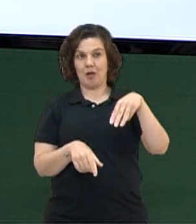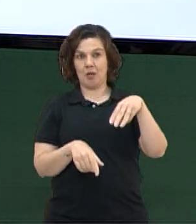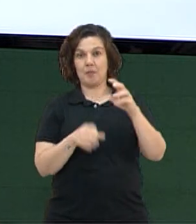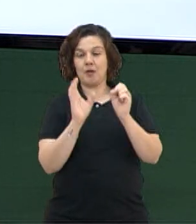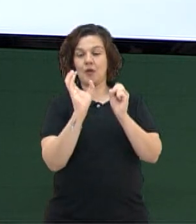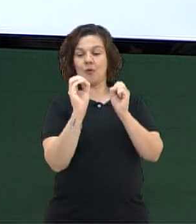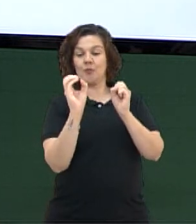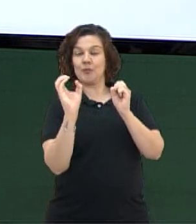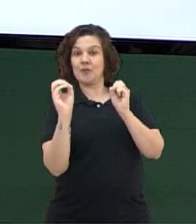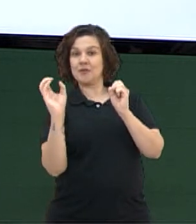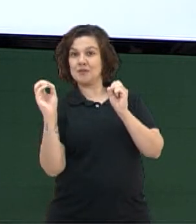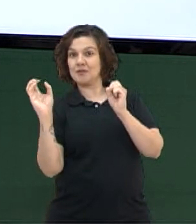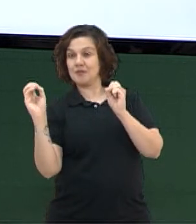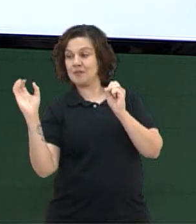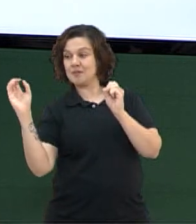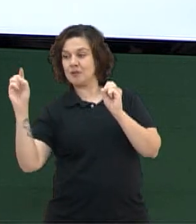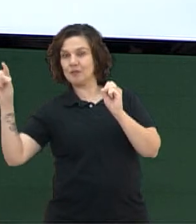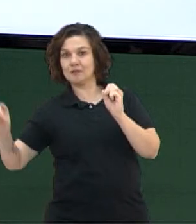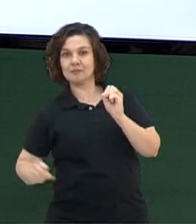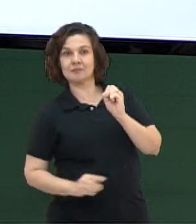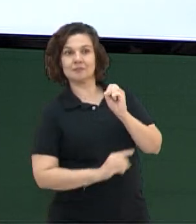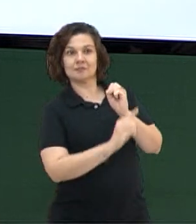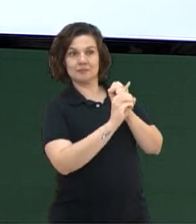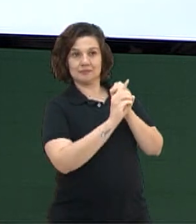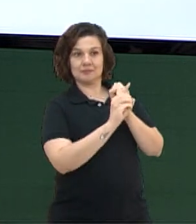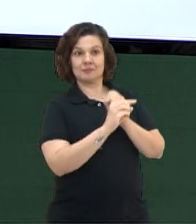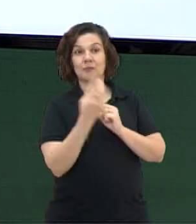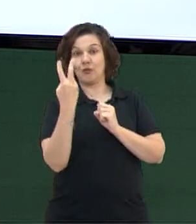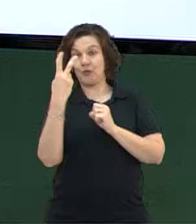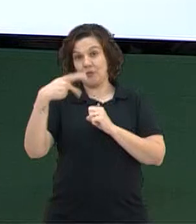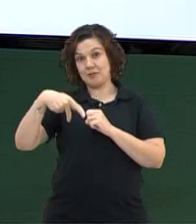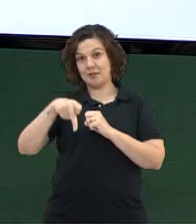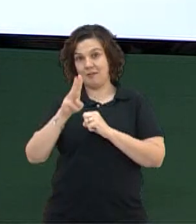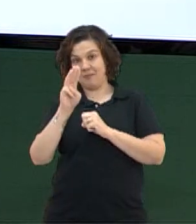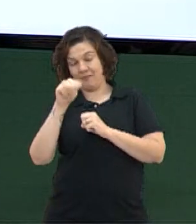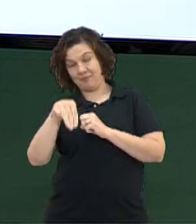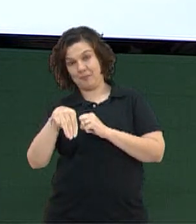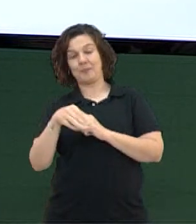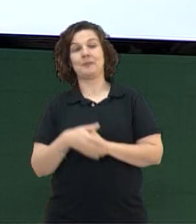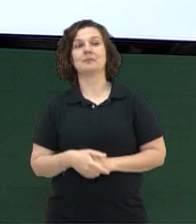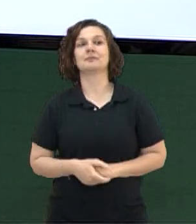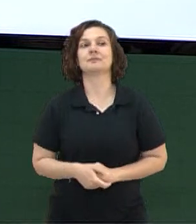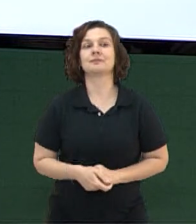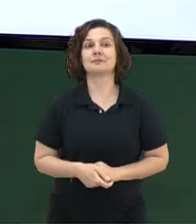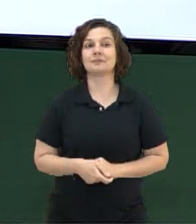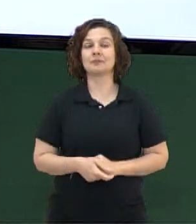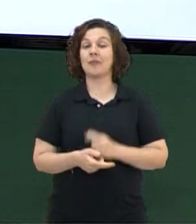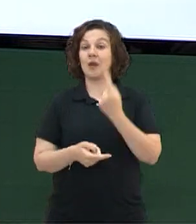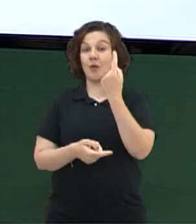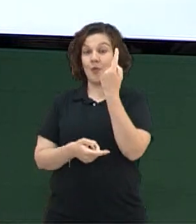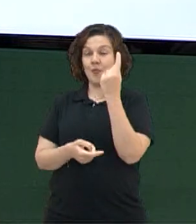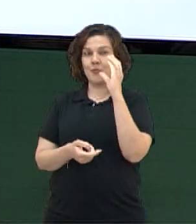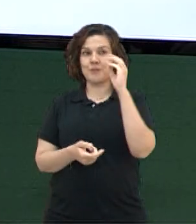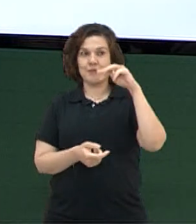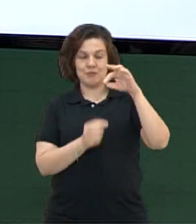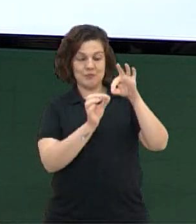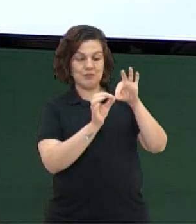zeros que desaparecem, virou quanto? 2 quilômetros na realidade. 1 centímetro no mapa,